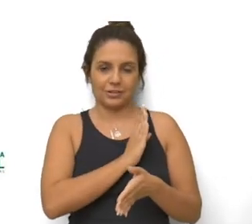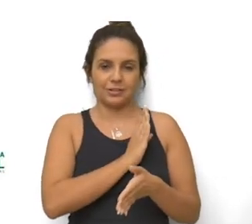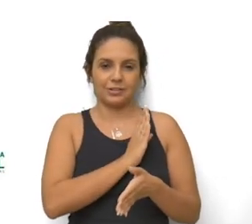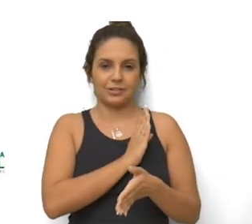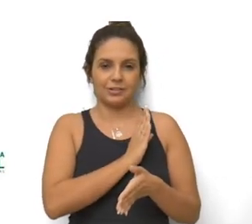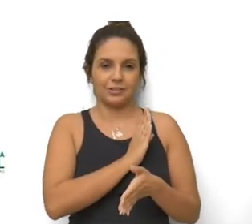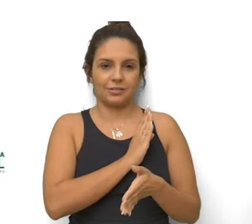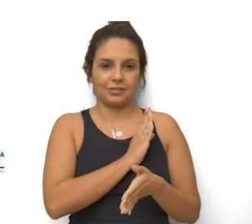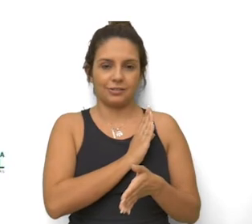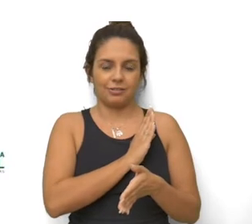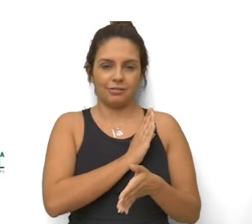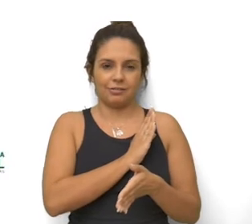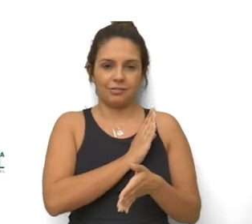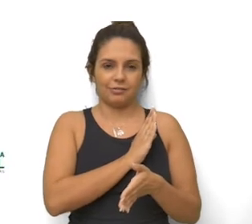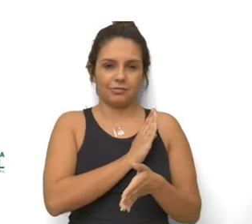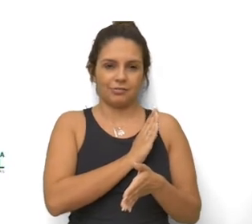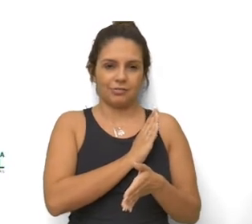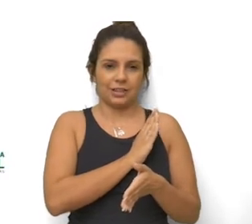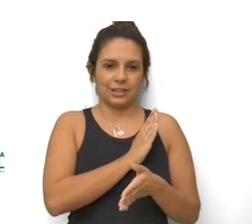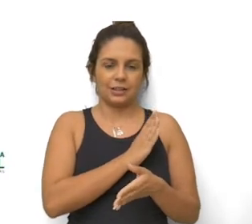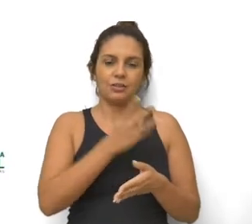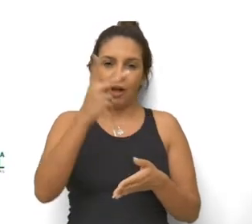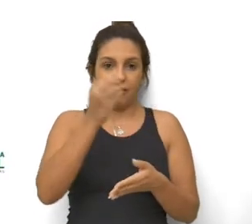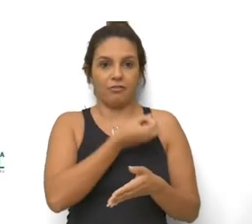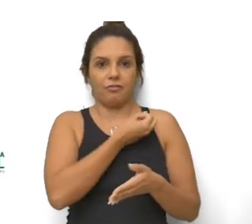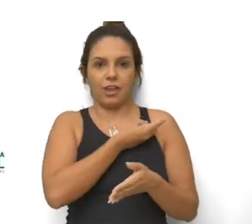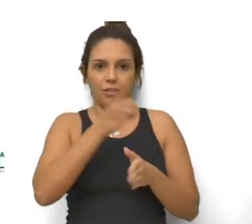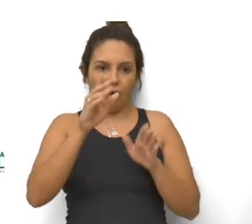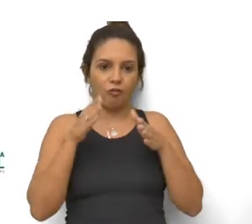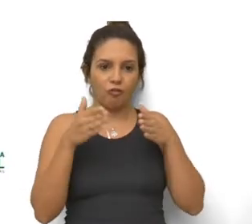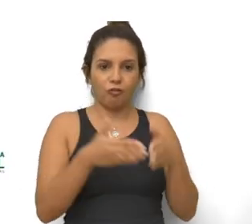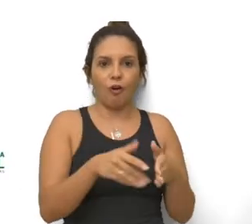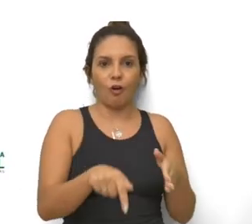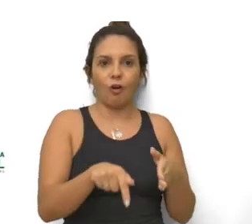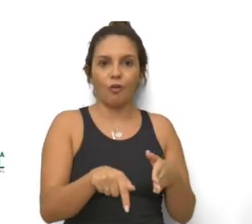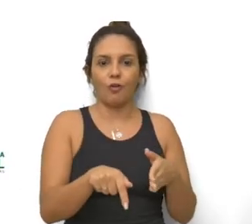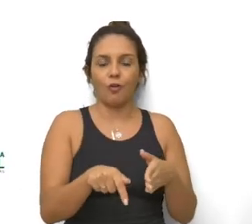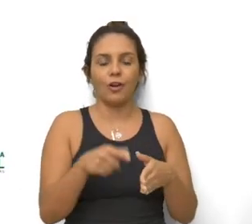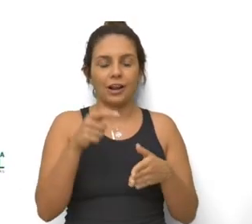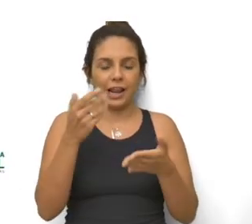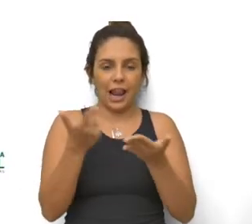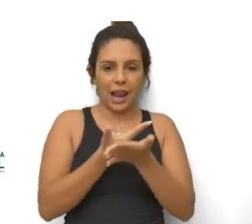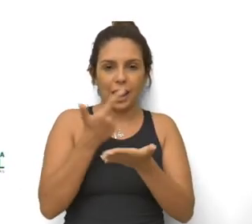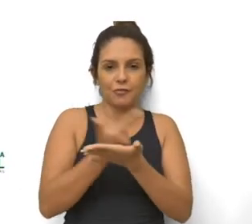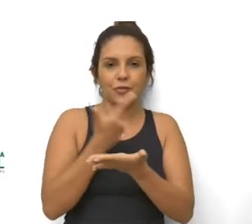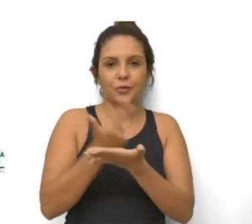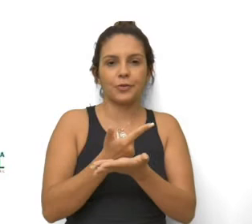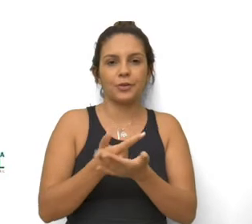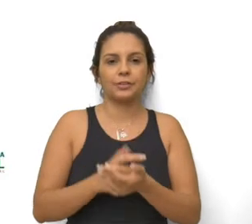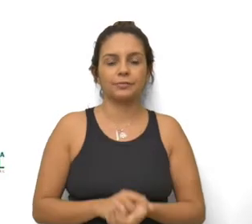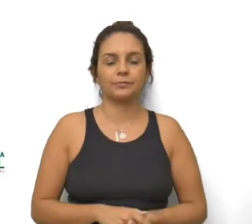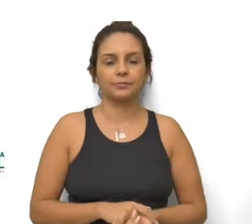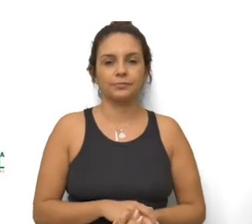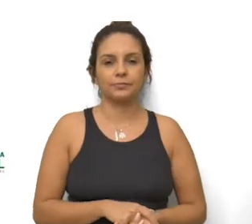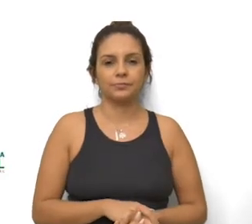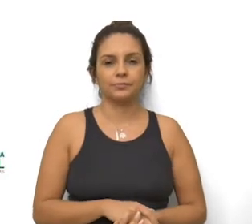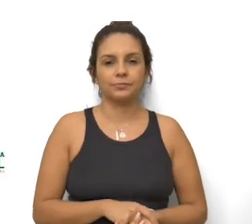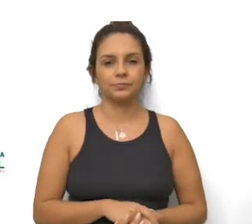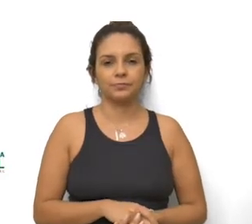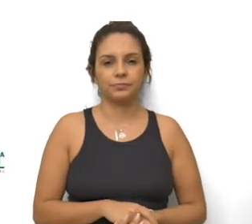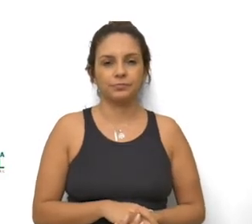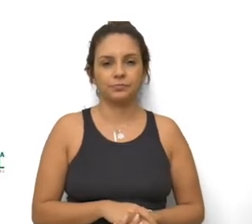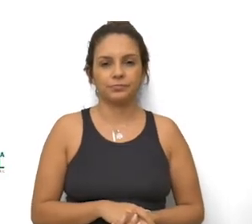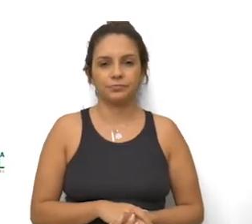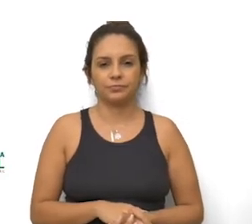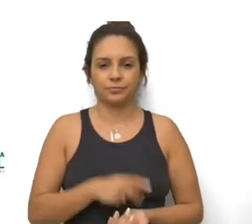você dedicar um pedaço da sua vida a esse livro que está sendo lançado agora, né,